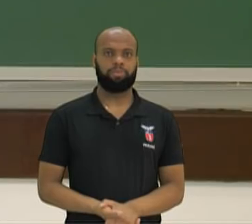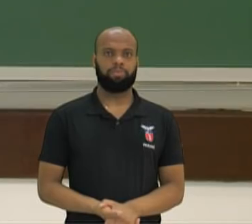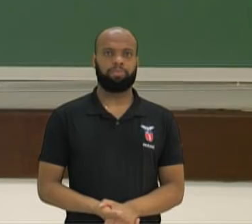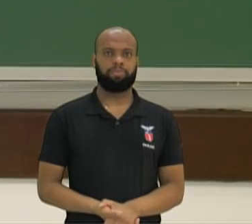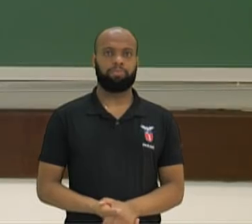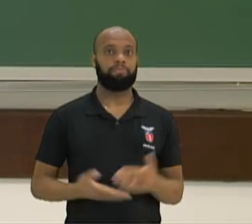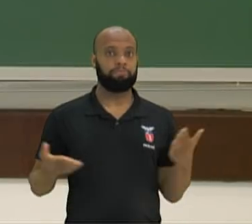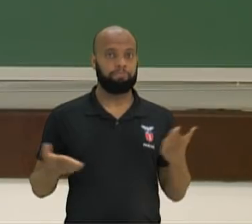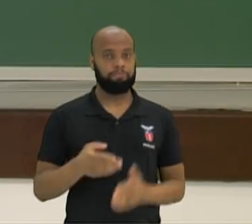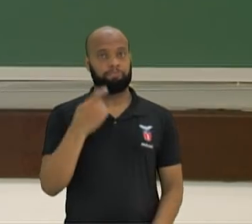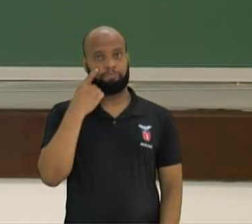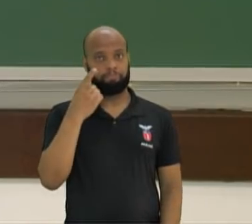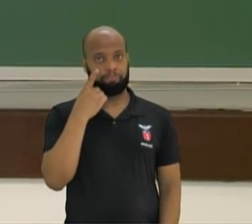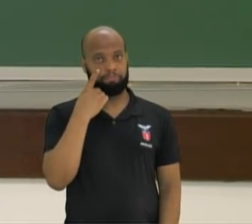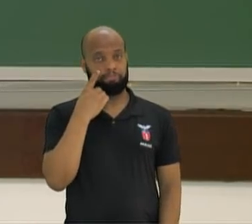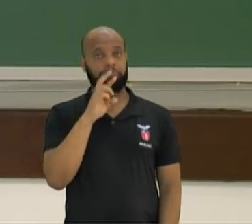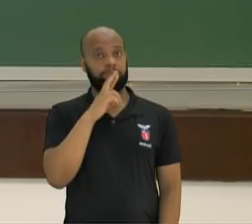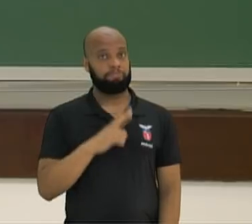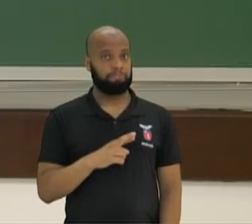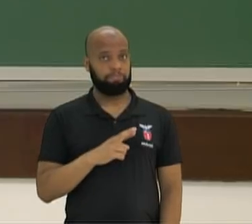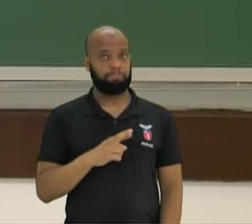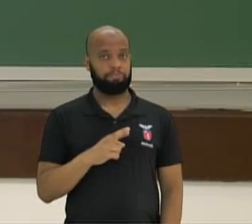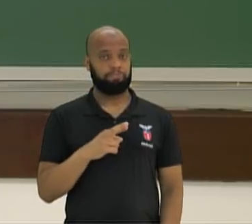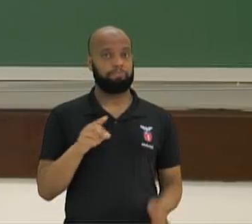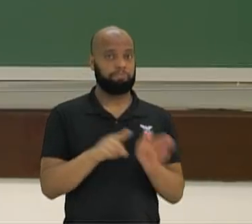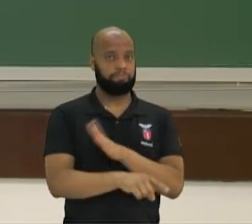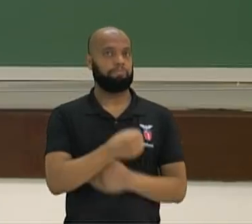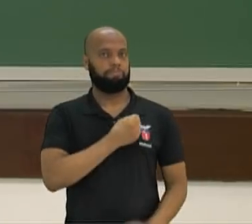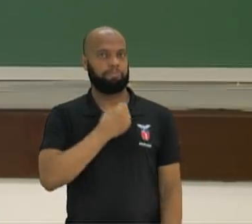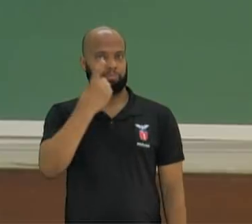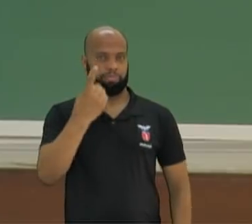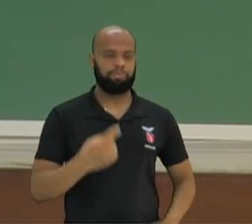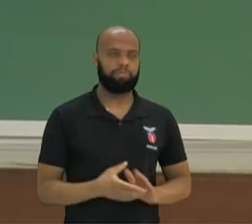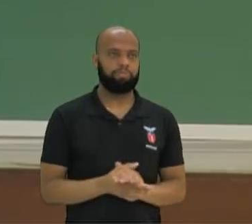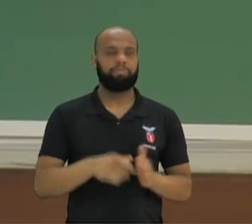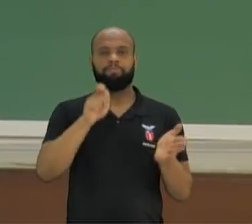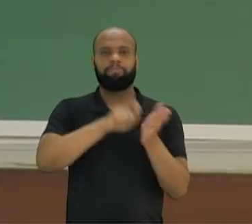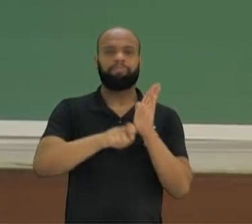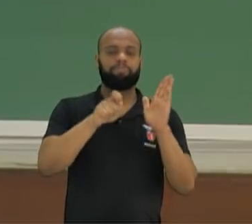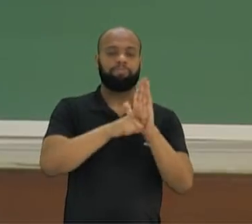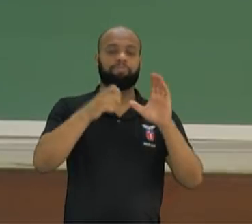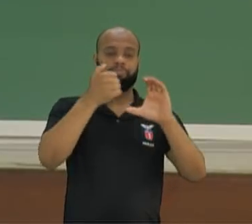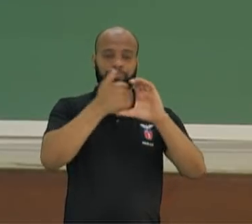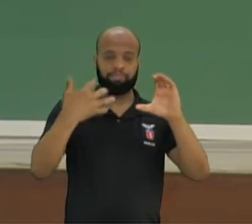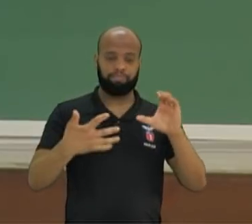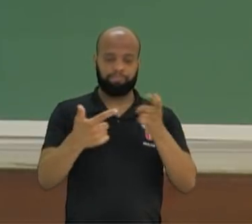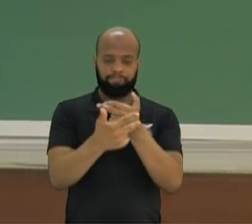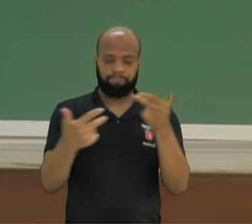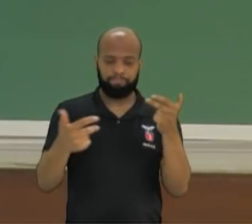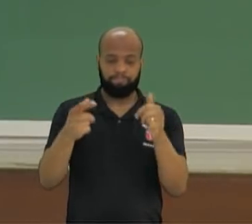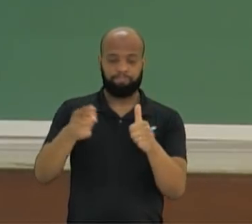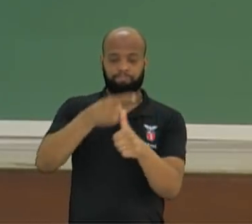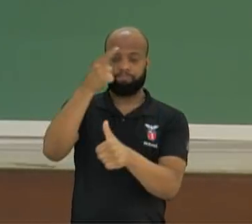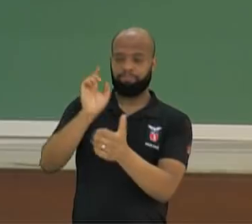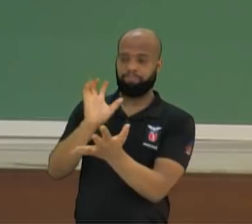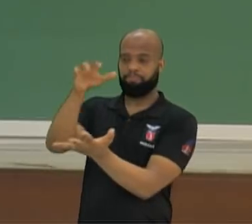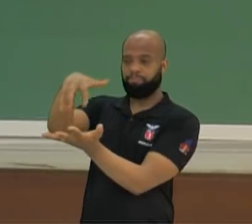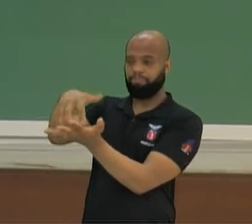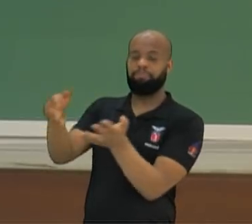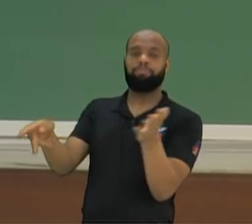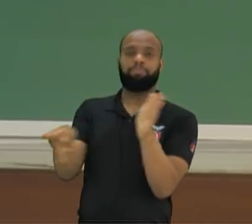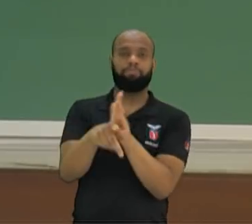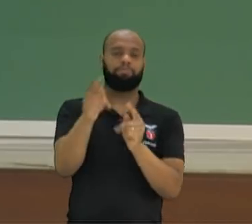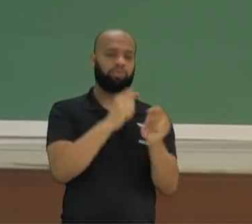E aí, no ano, vamos lá, vamos corrigir a nossa primeira atividade, um exercício aí. Escrever características das atividades do primeiro setor